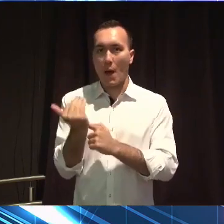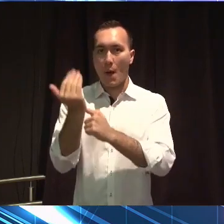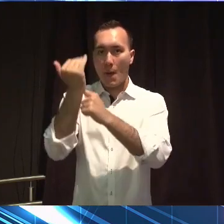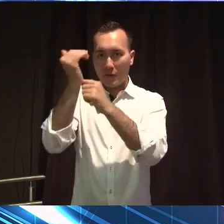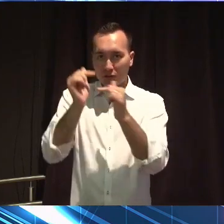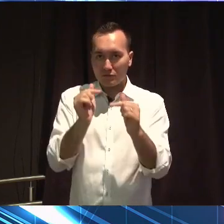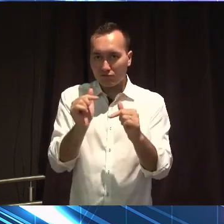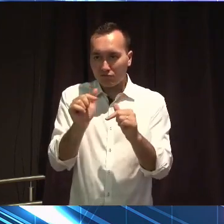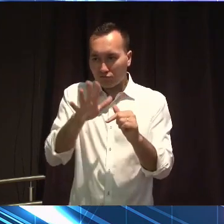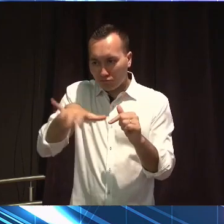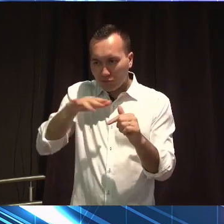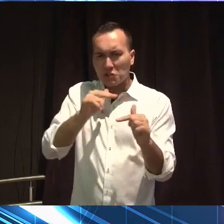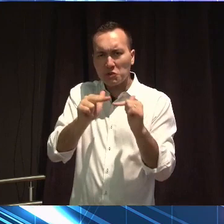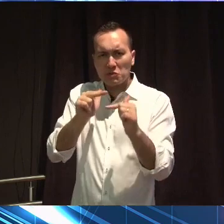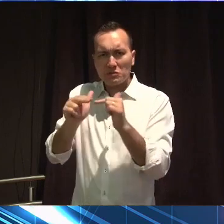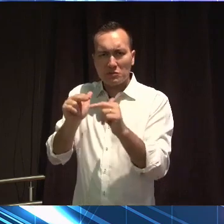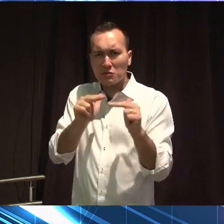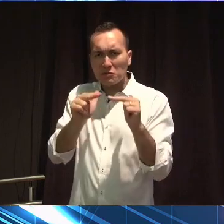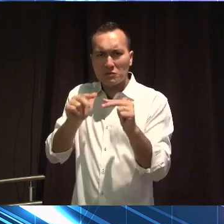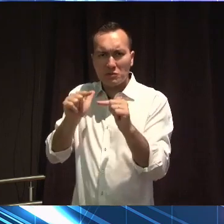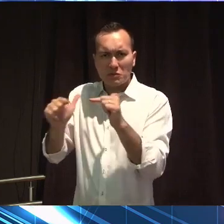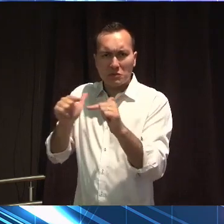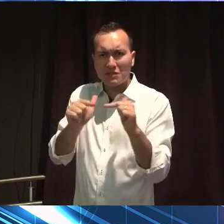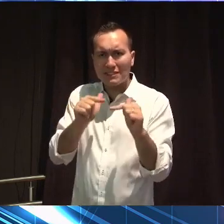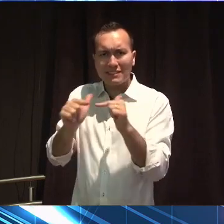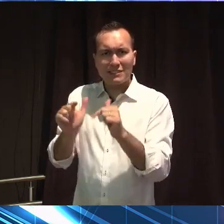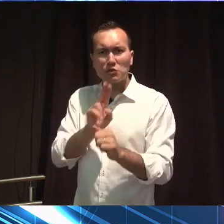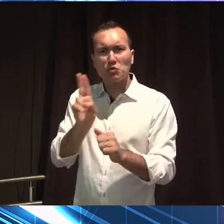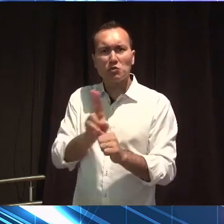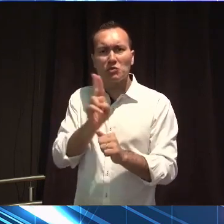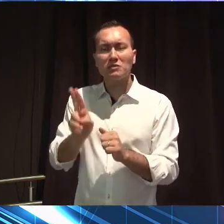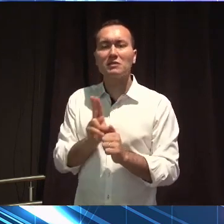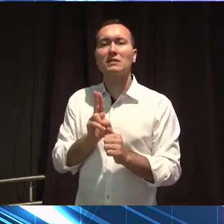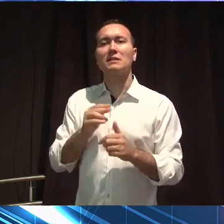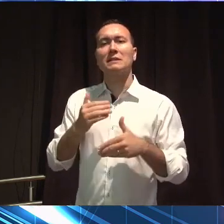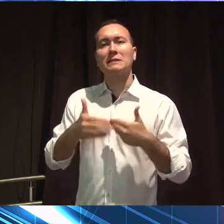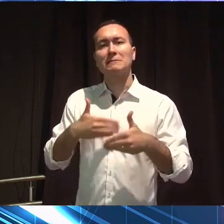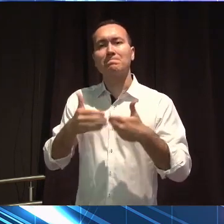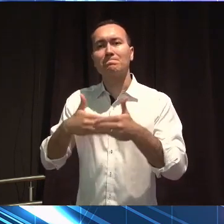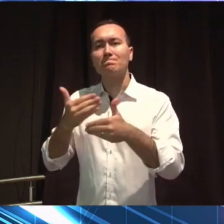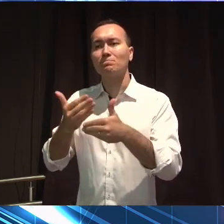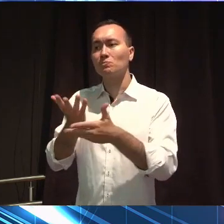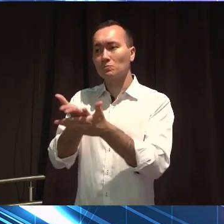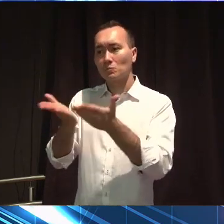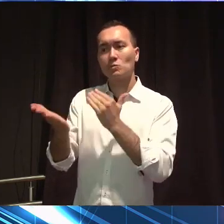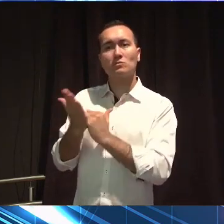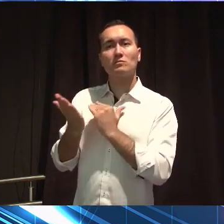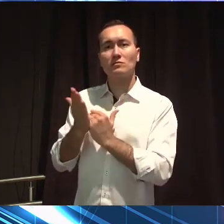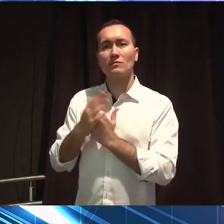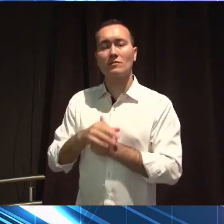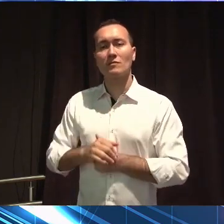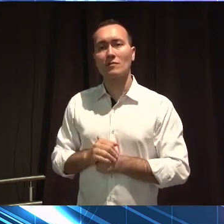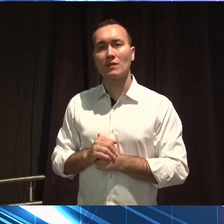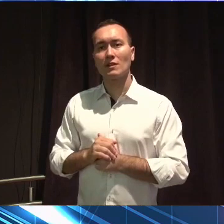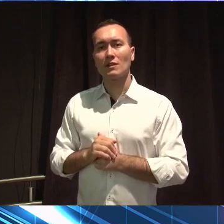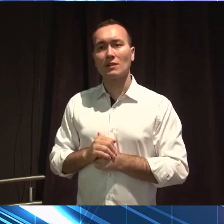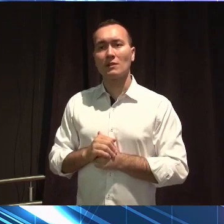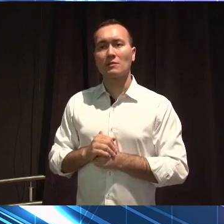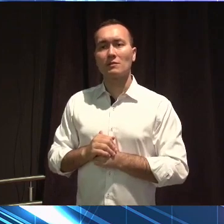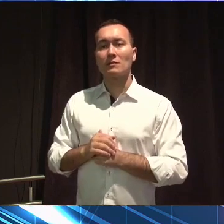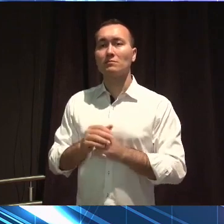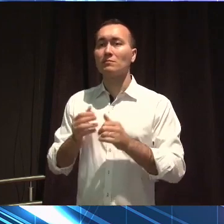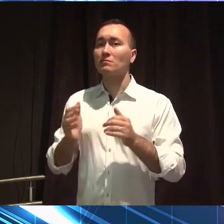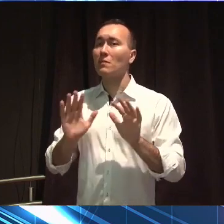se diferenciam das máquinas. E há muitas coisas que dependem de gente. Né? Assim,